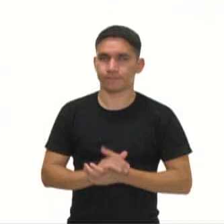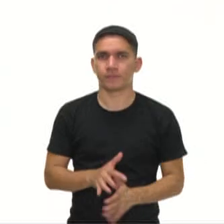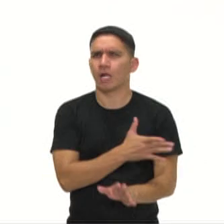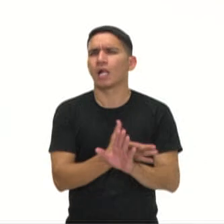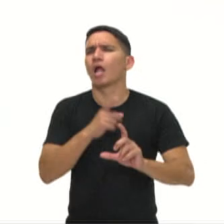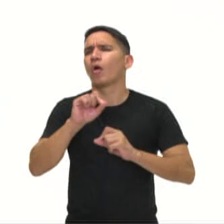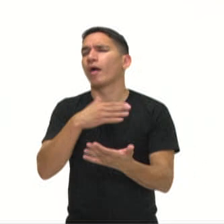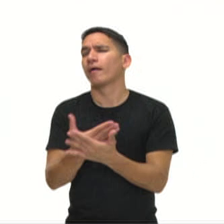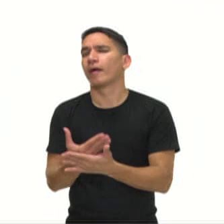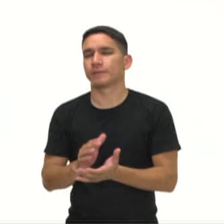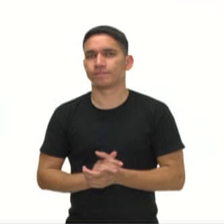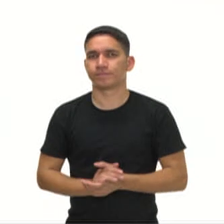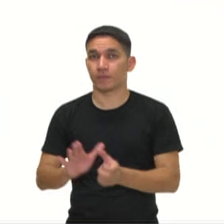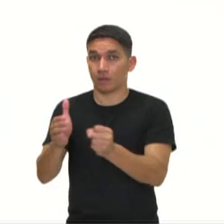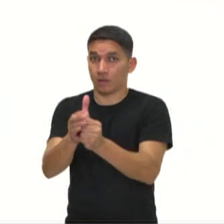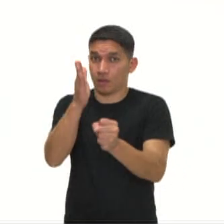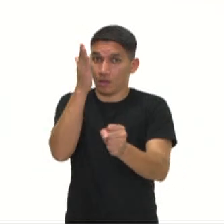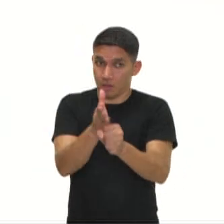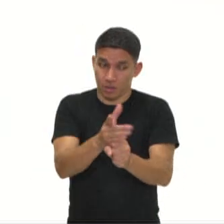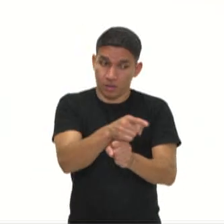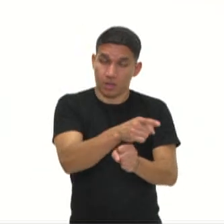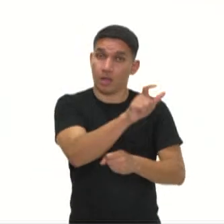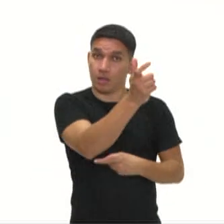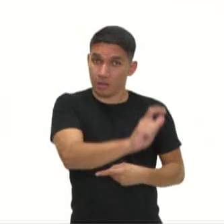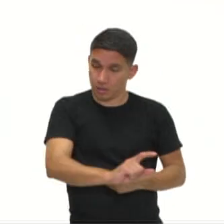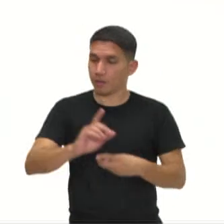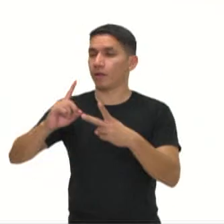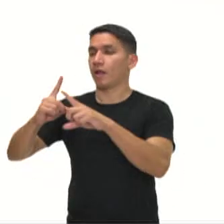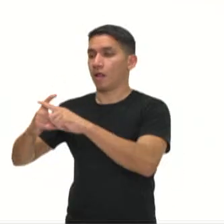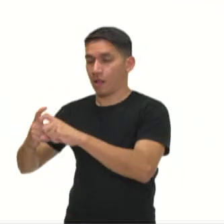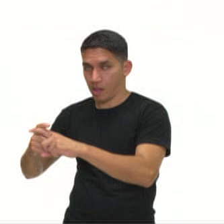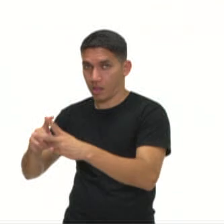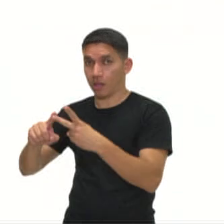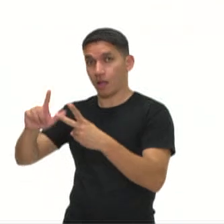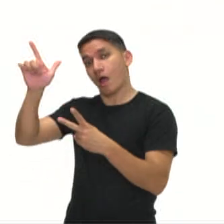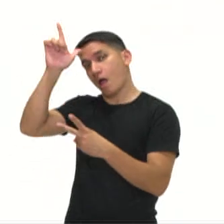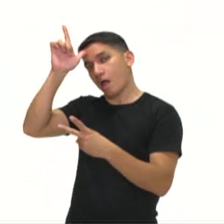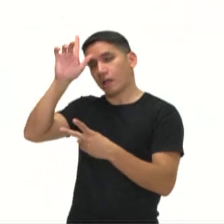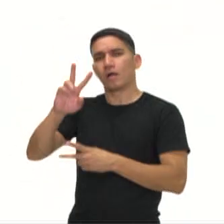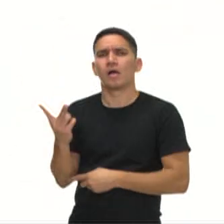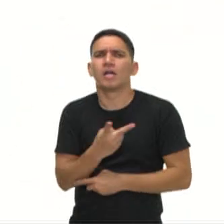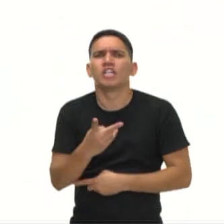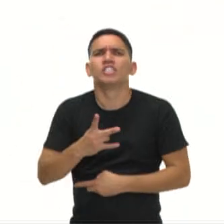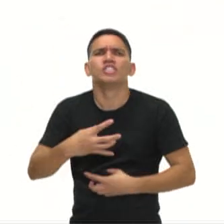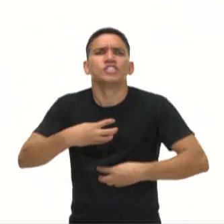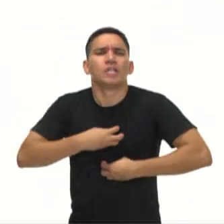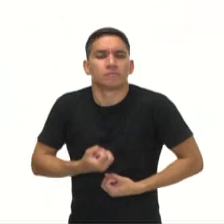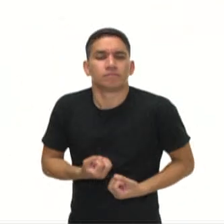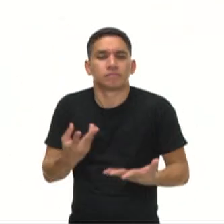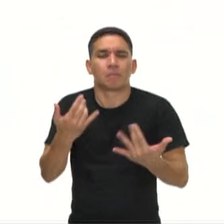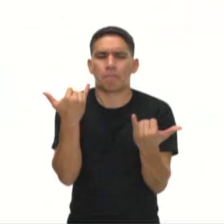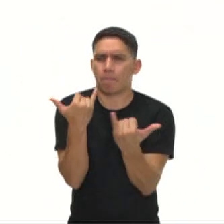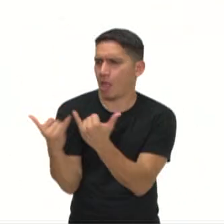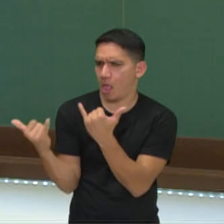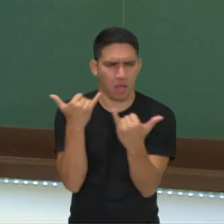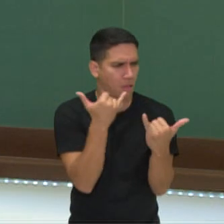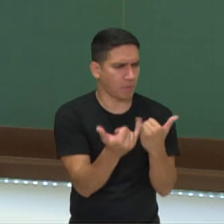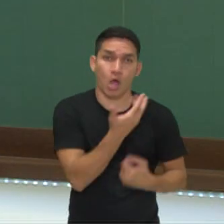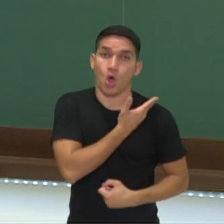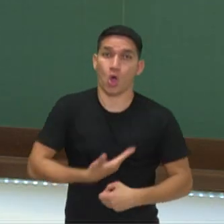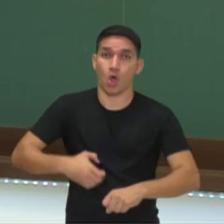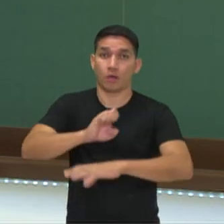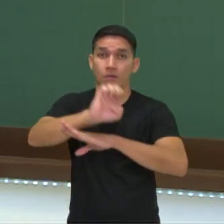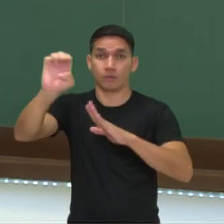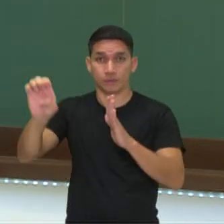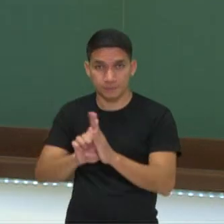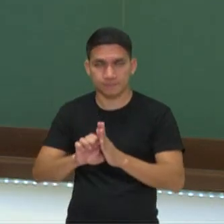aula? Fascismo na Itália e nazismo na Alemanha são expressões muito parecidas de governos